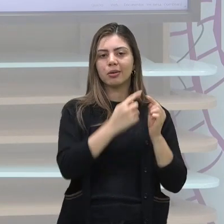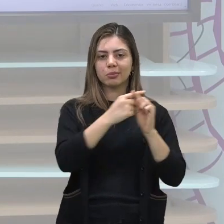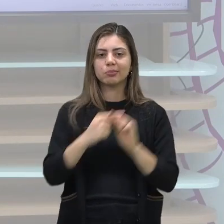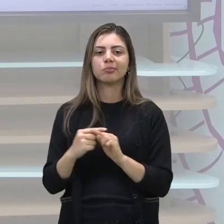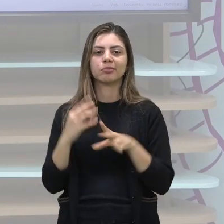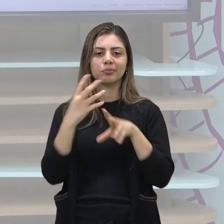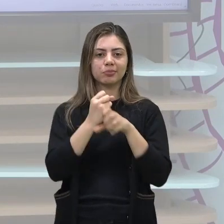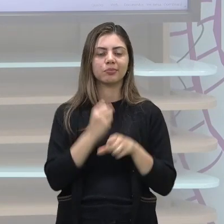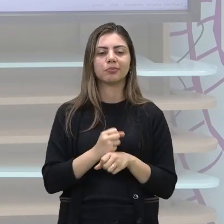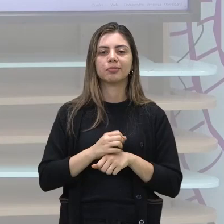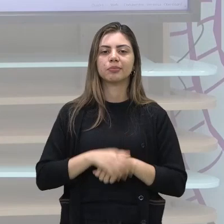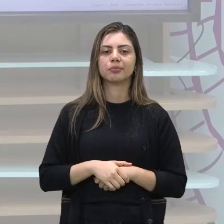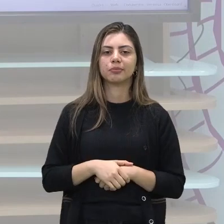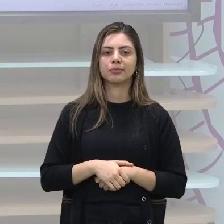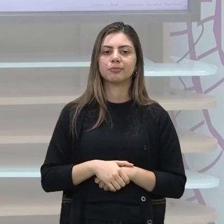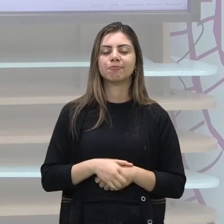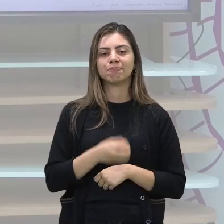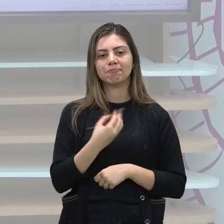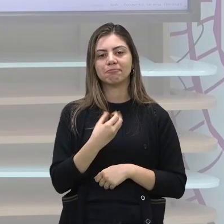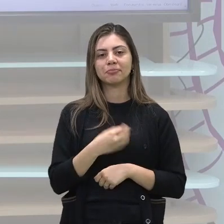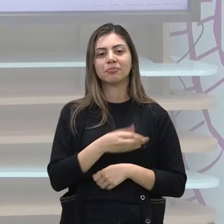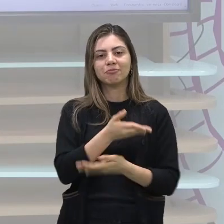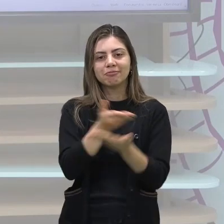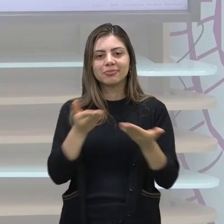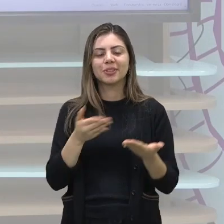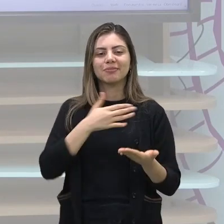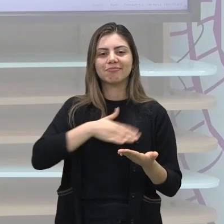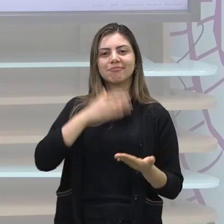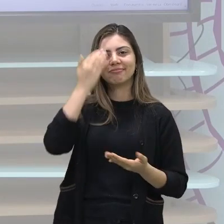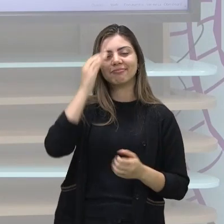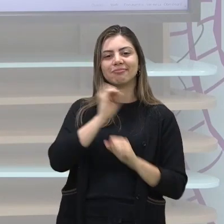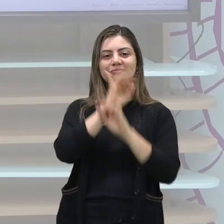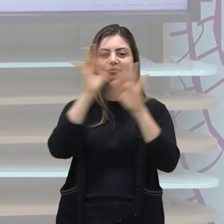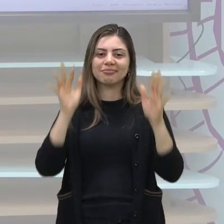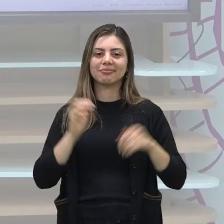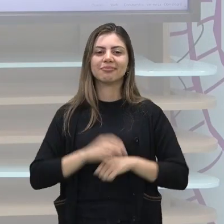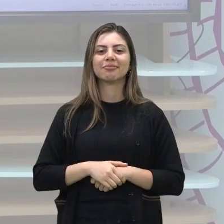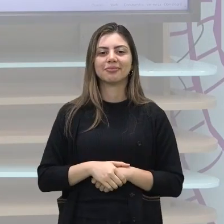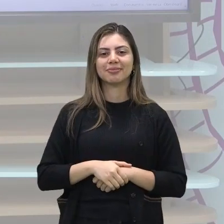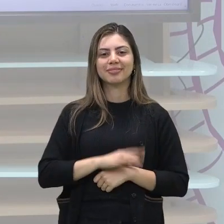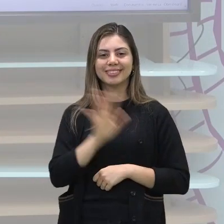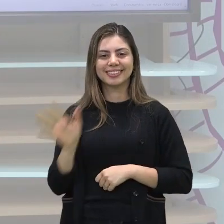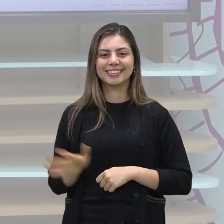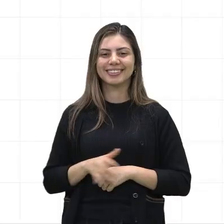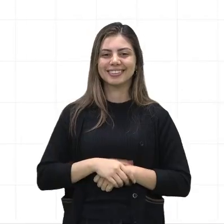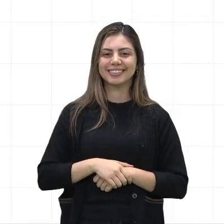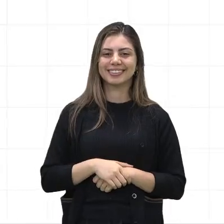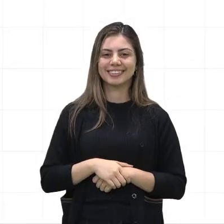contagem. Muito bem, espero que vocês tenham entendido. Ficamos por aqui.